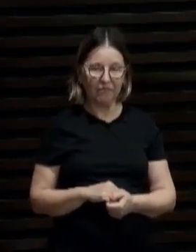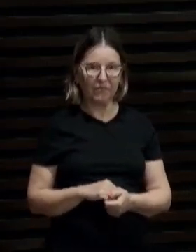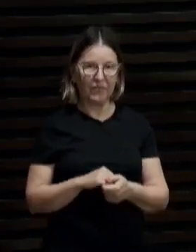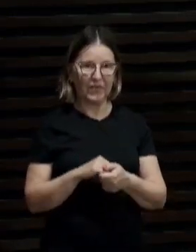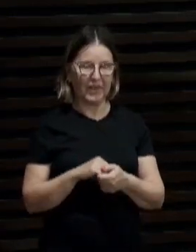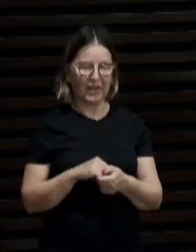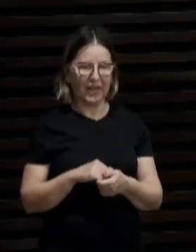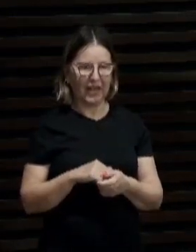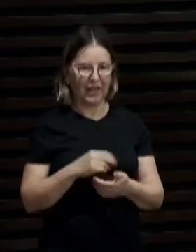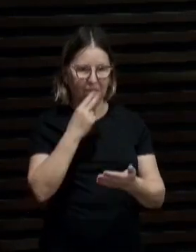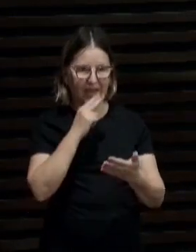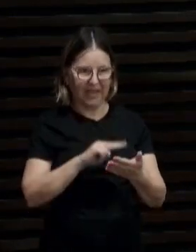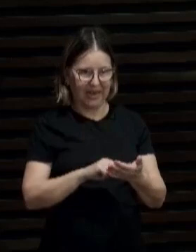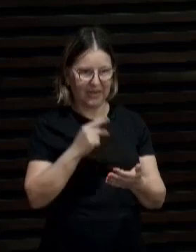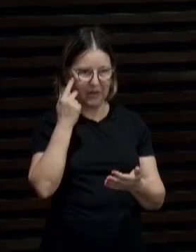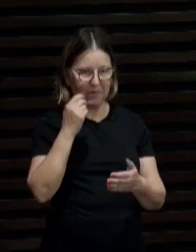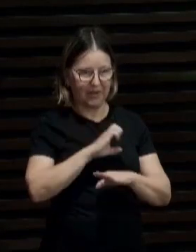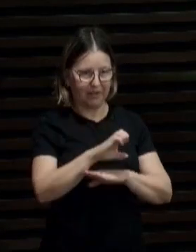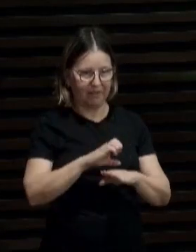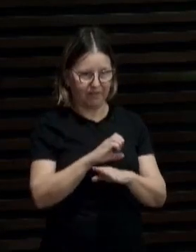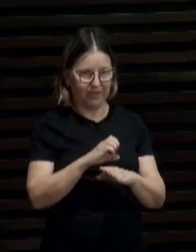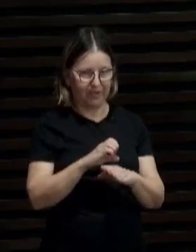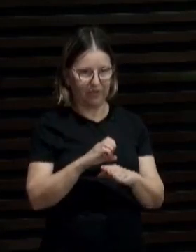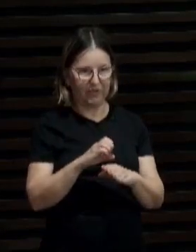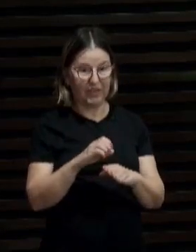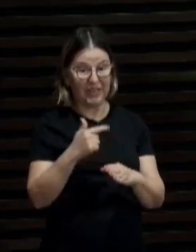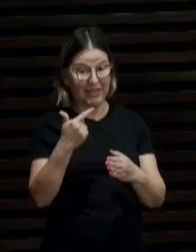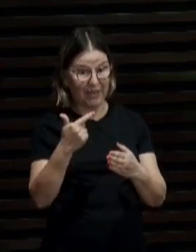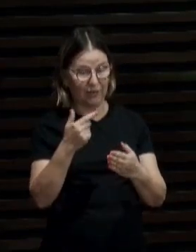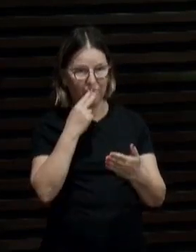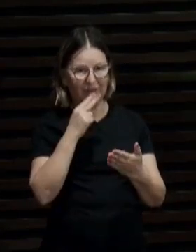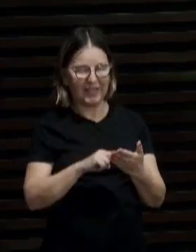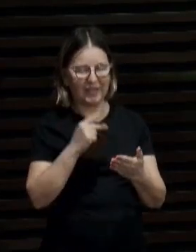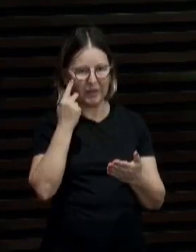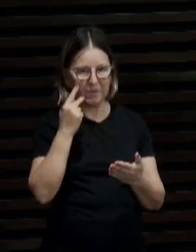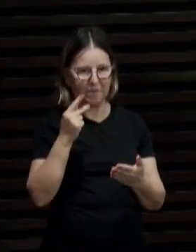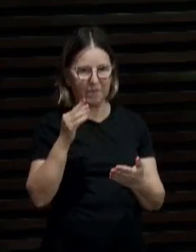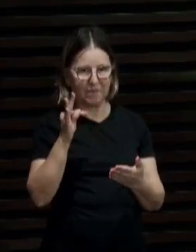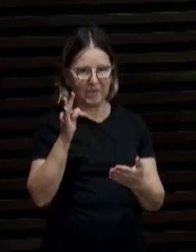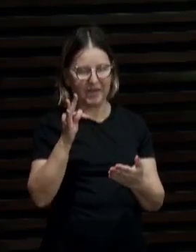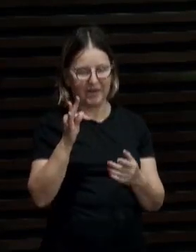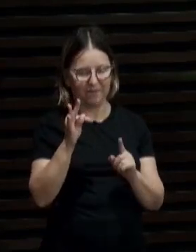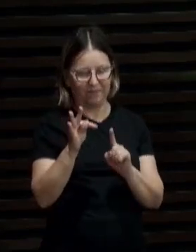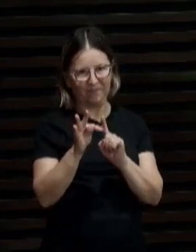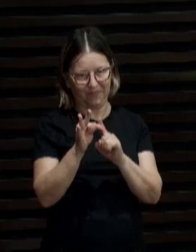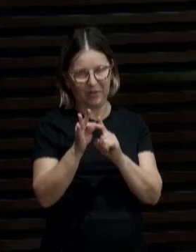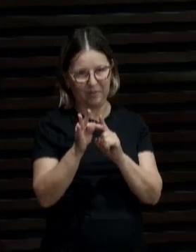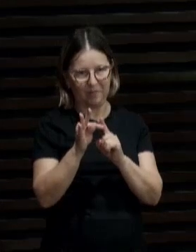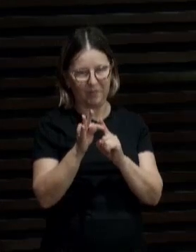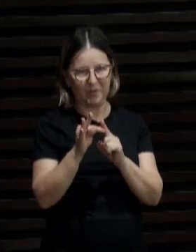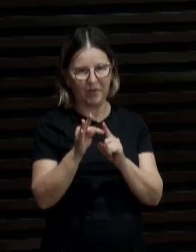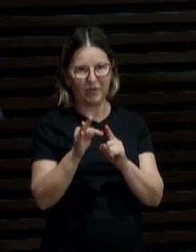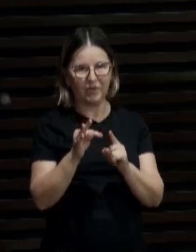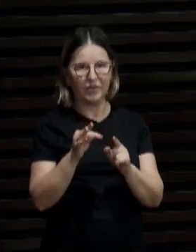os mesmos assuntos, só que uma direcionada aos irmãos e outra à liderança, assuntos relacionados à liderança. E